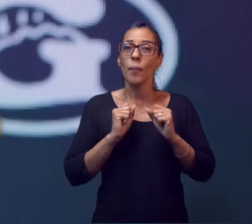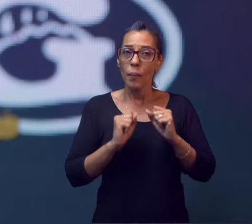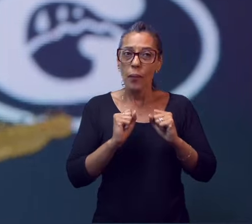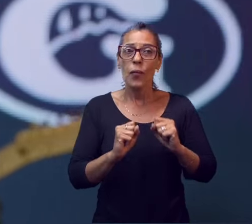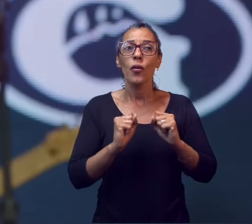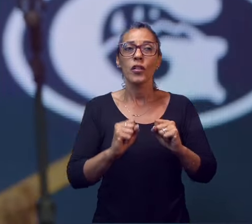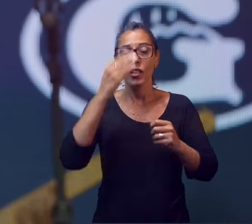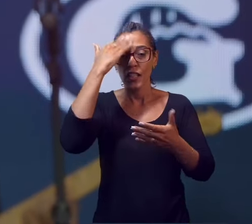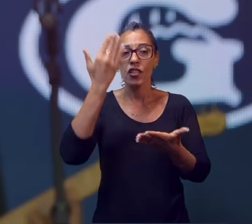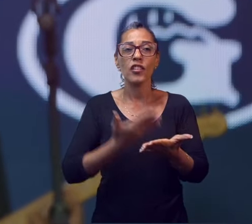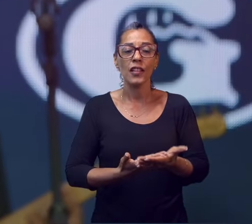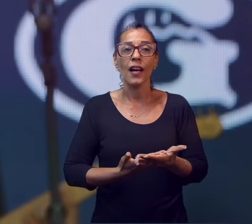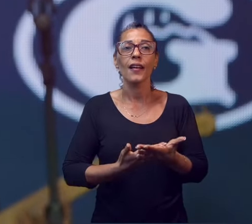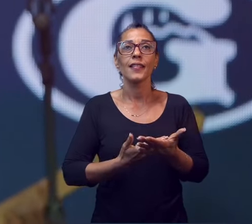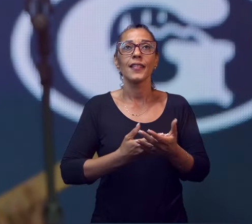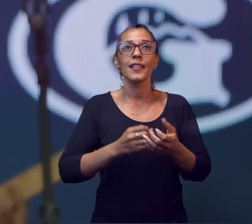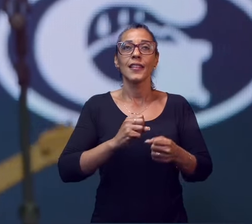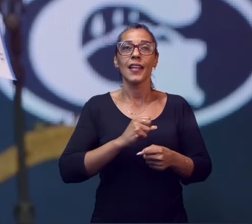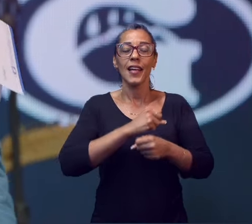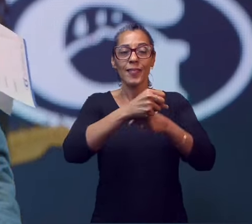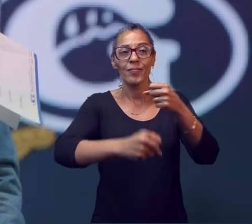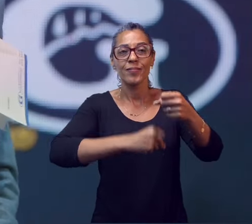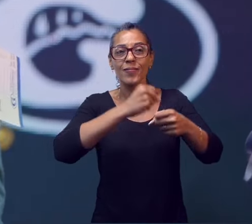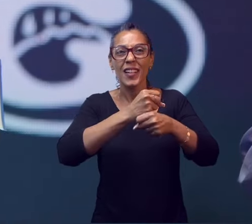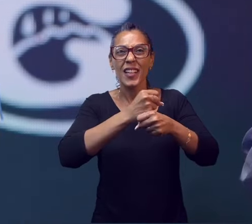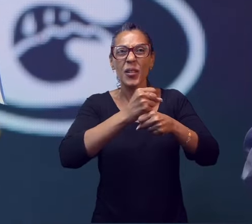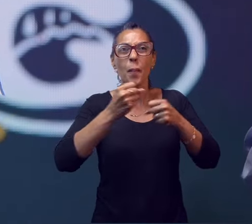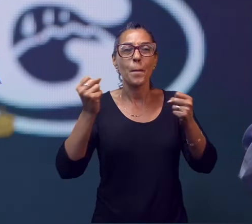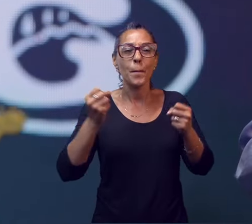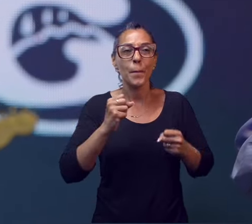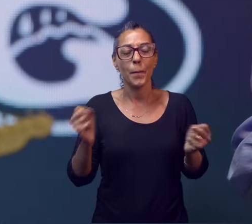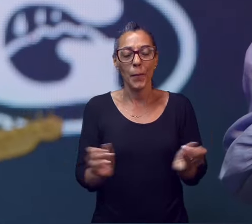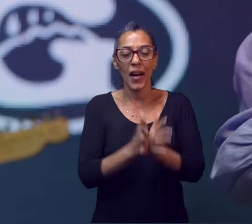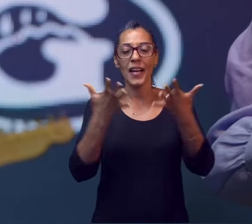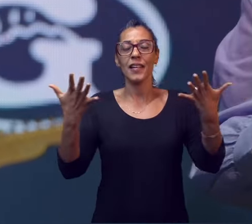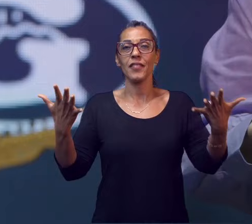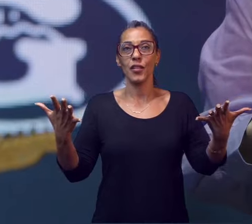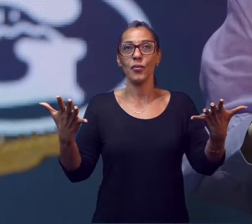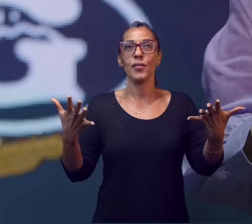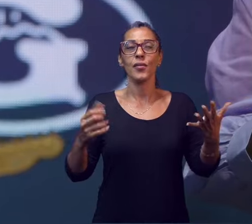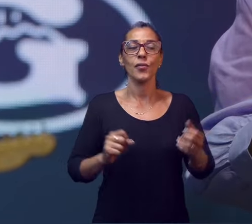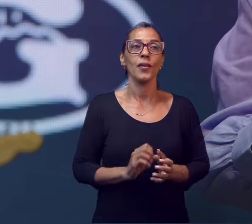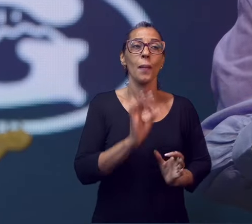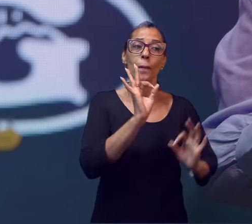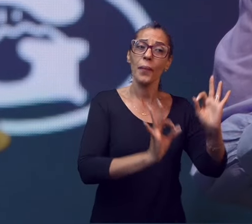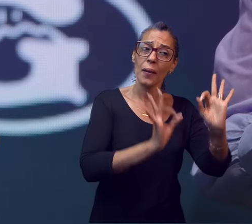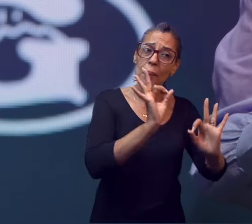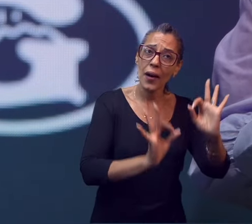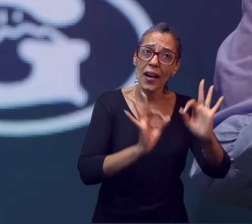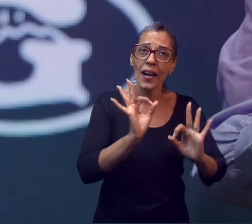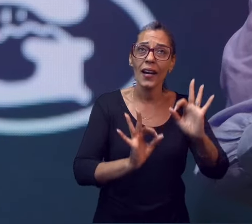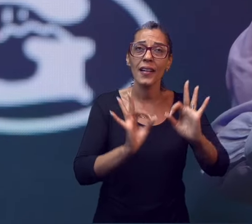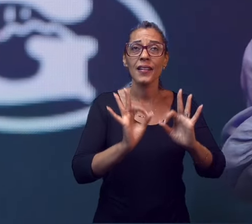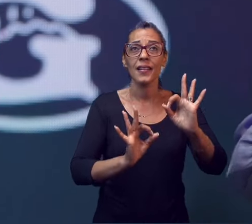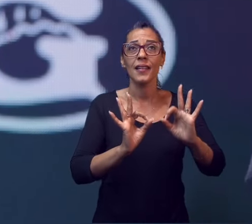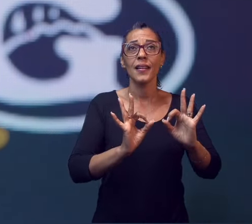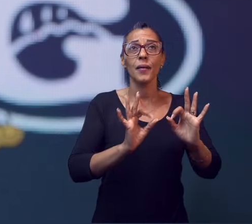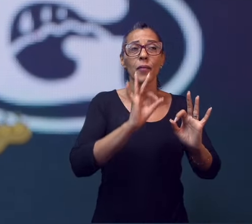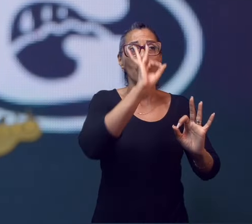o Natal prepare-se para decorar sua casa sua igreja porque o